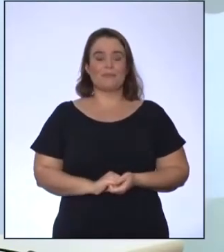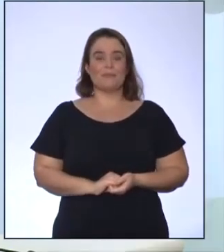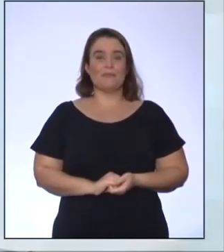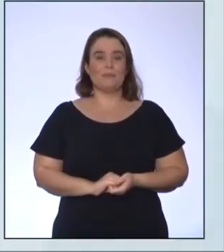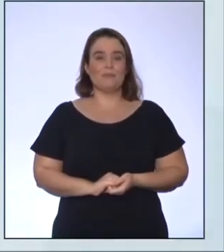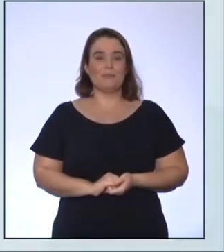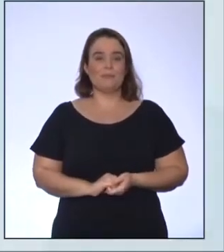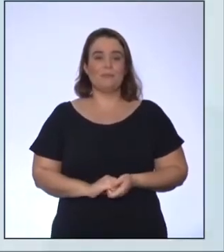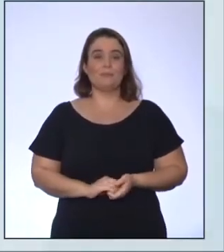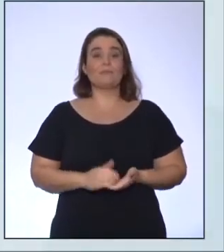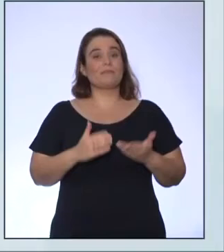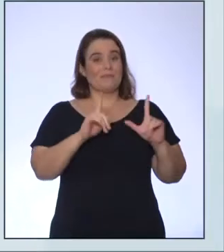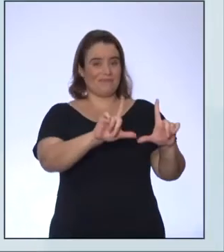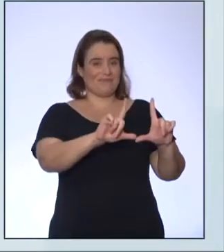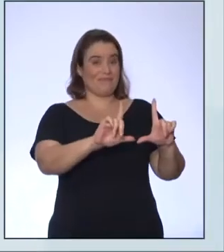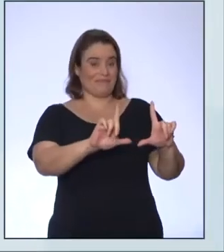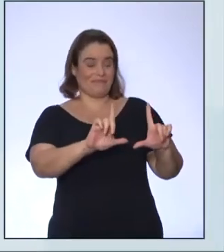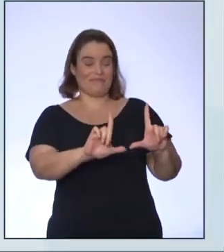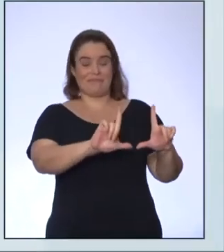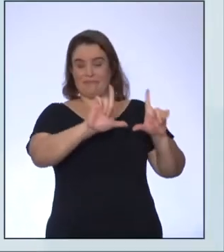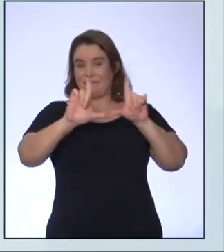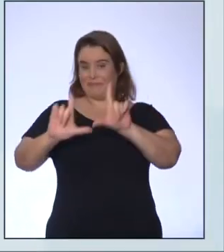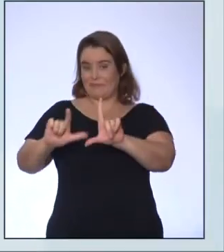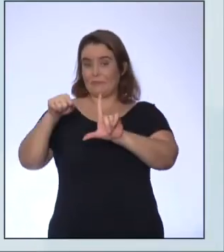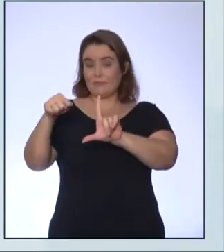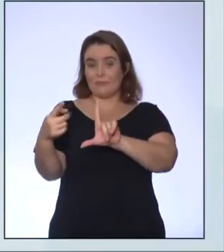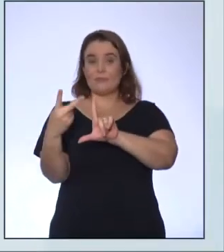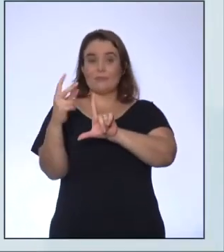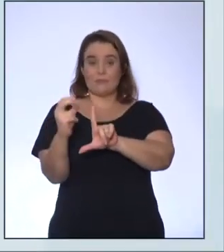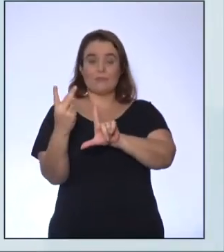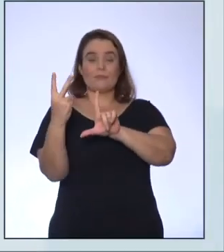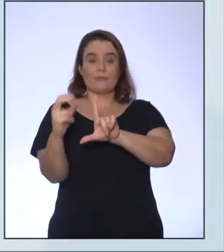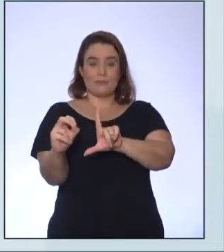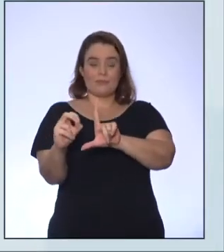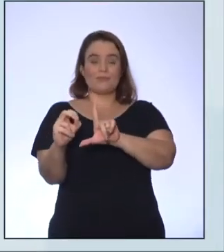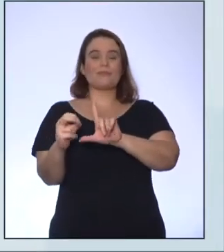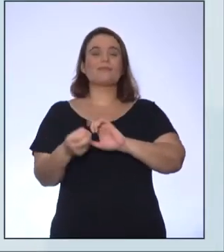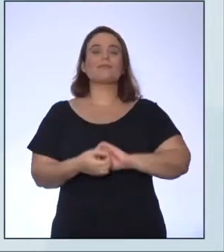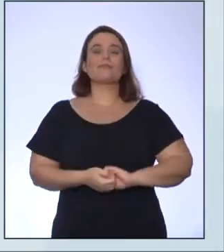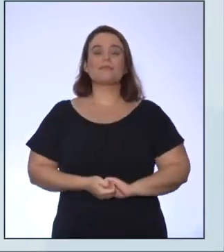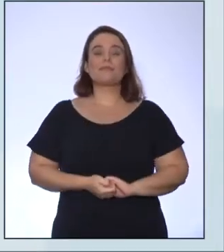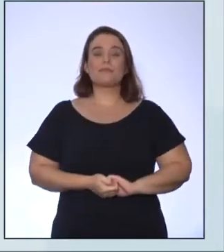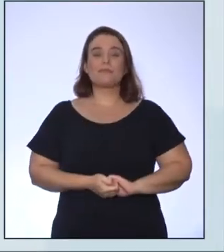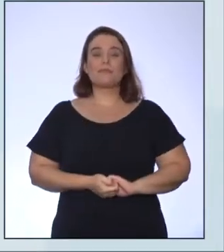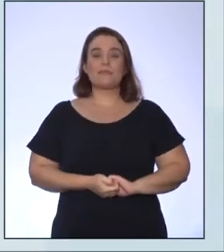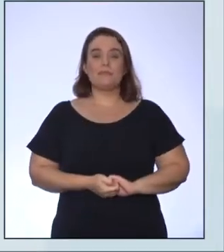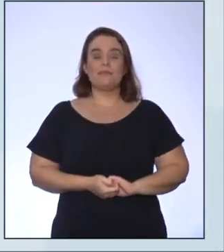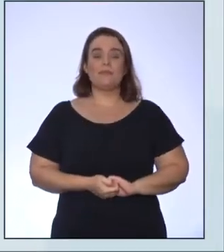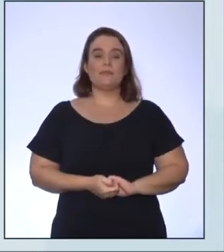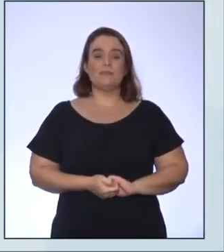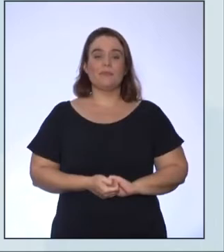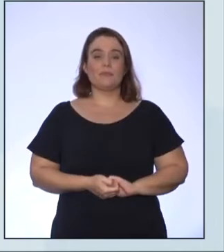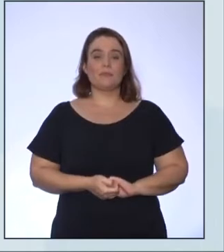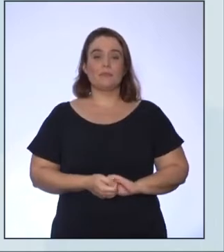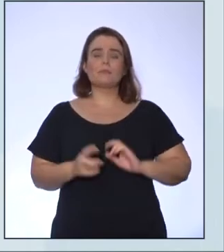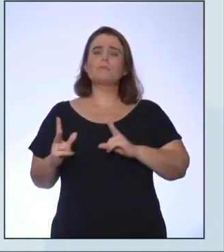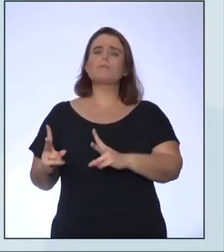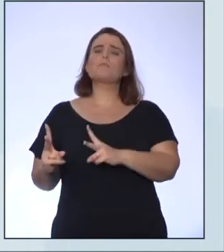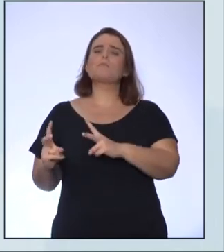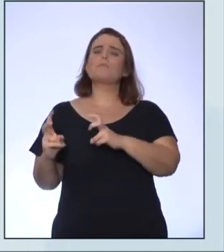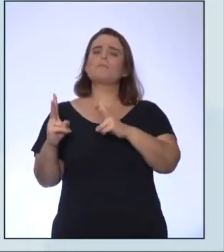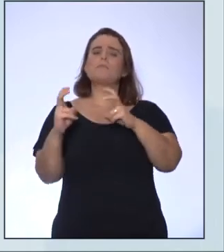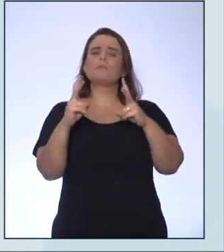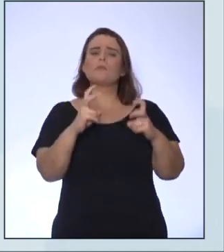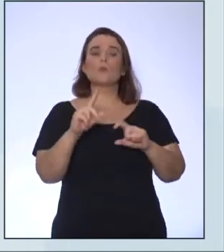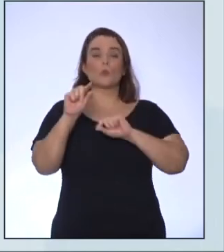de 2020, né, que está na tela para vocês novamente, né, nós vimos, podemos observar